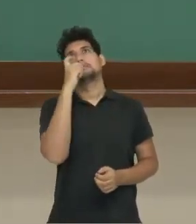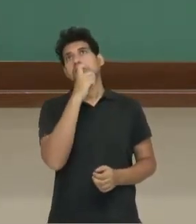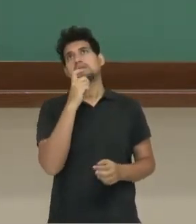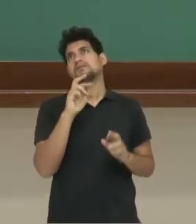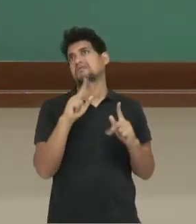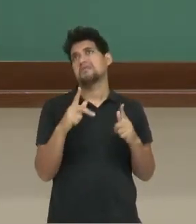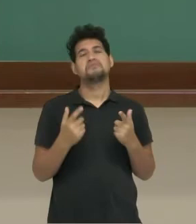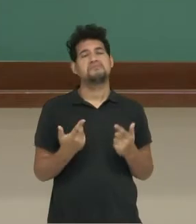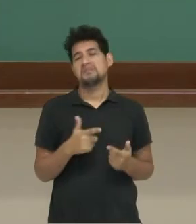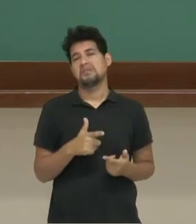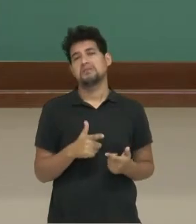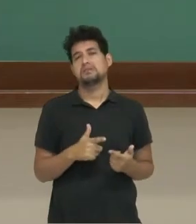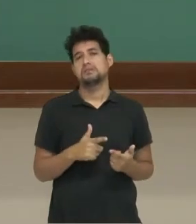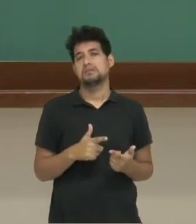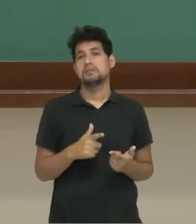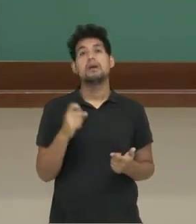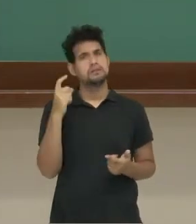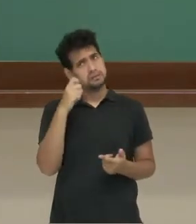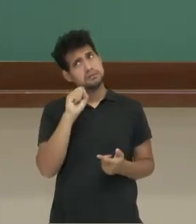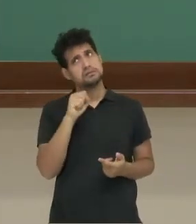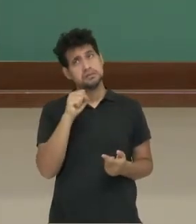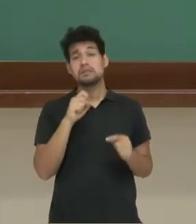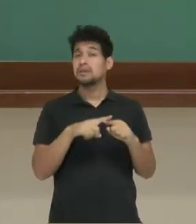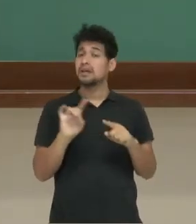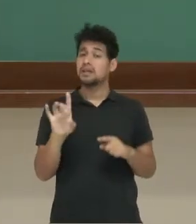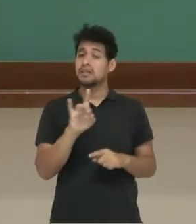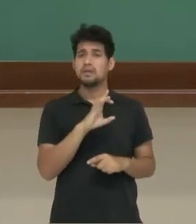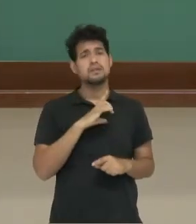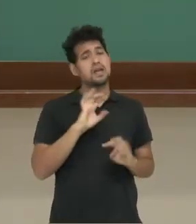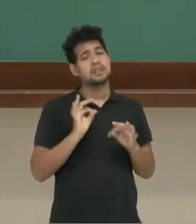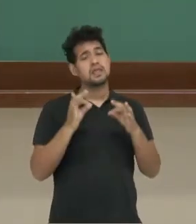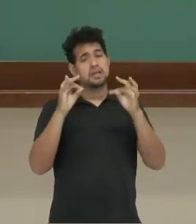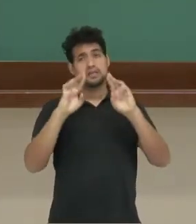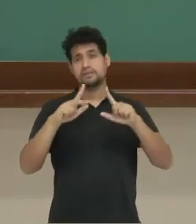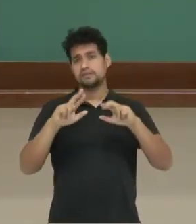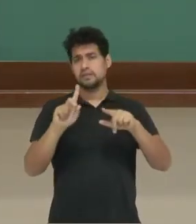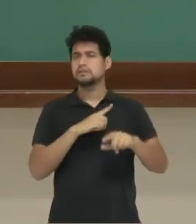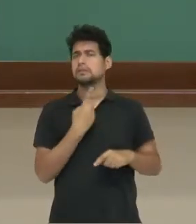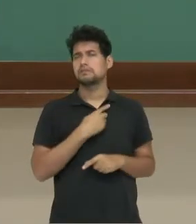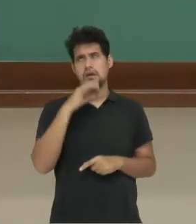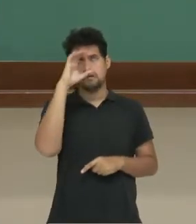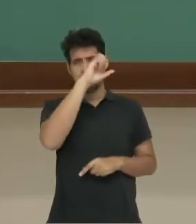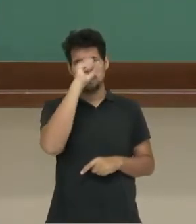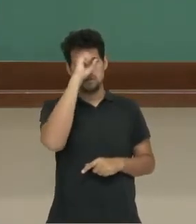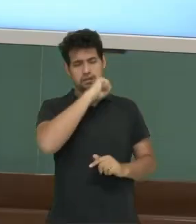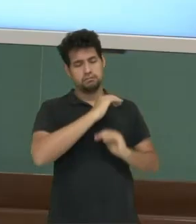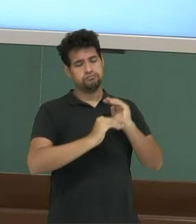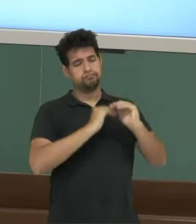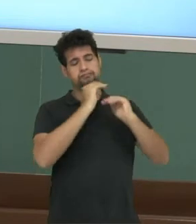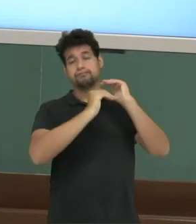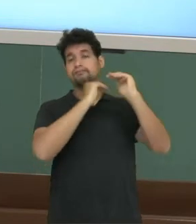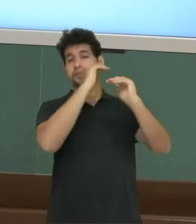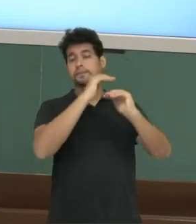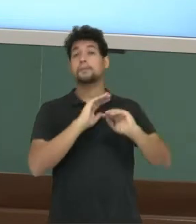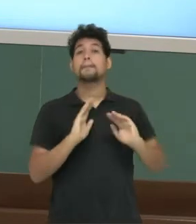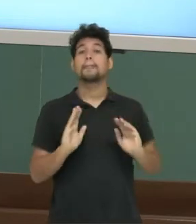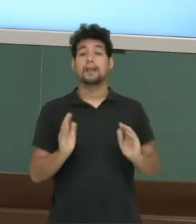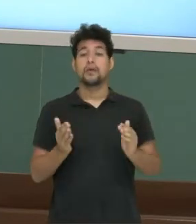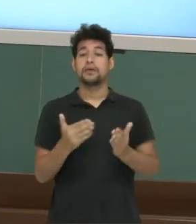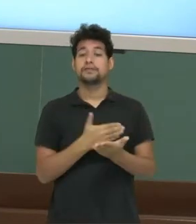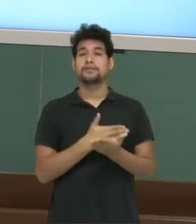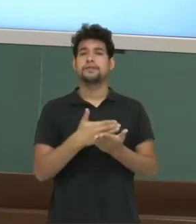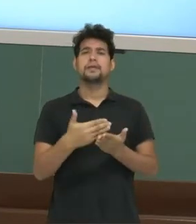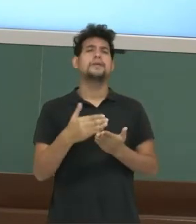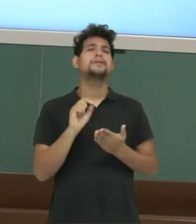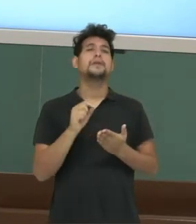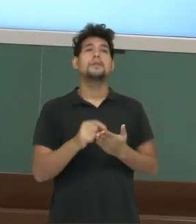o outro. Cada um tem a sua técnica, que é o que a gente vai entender um pouquinho mais. Vamos começar falando do